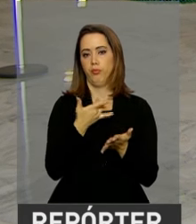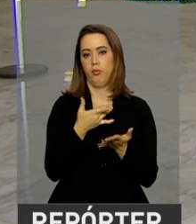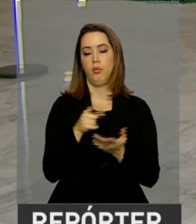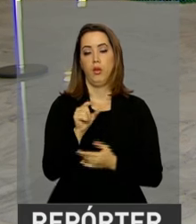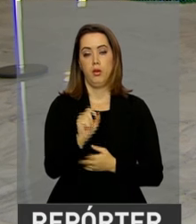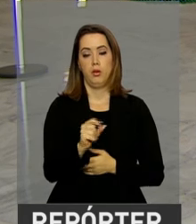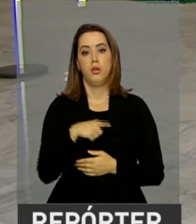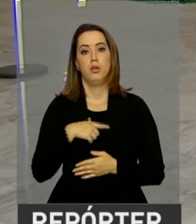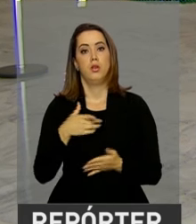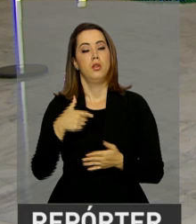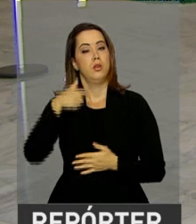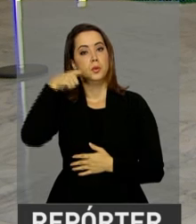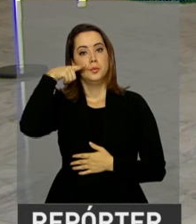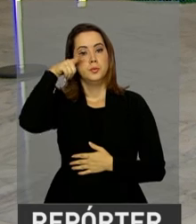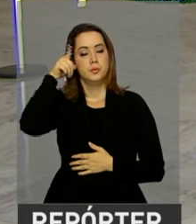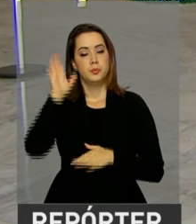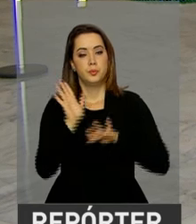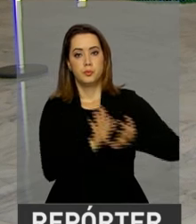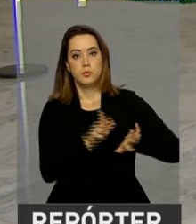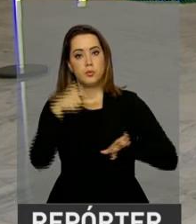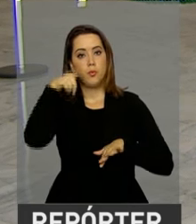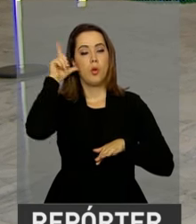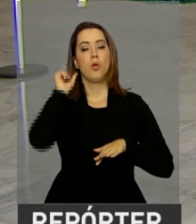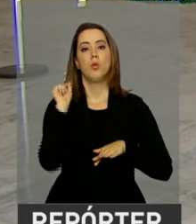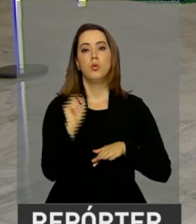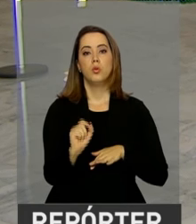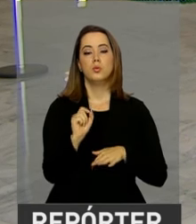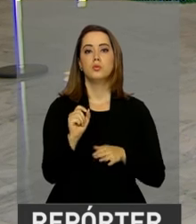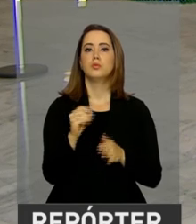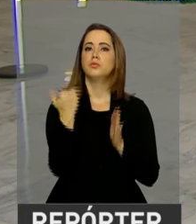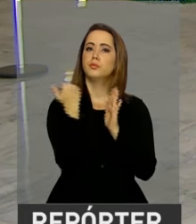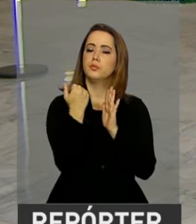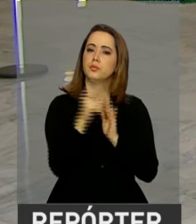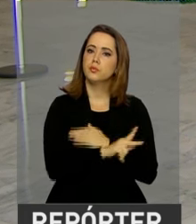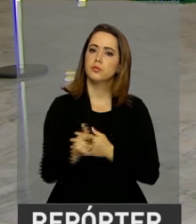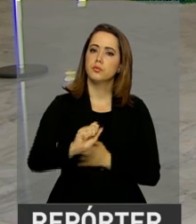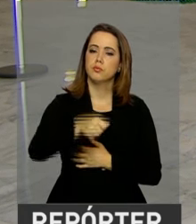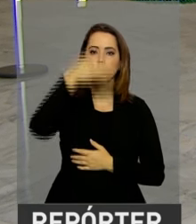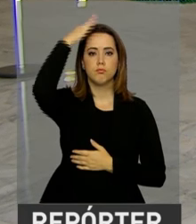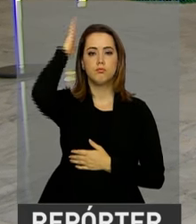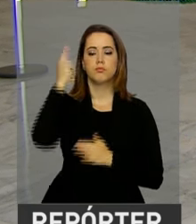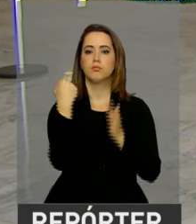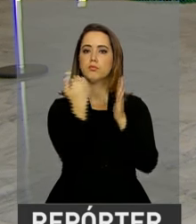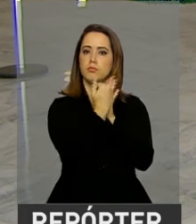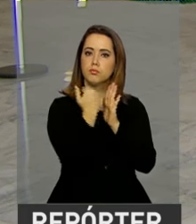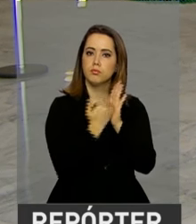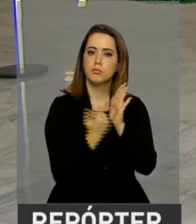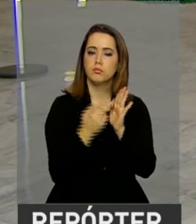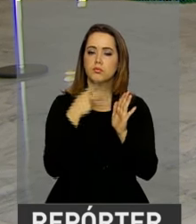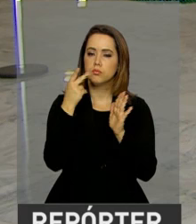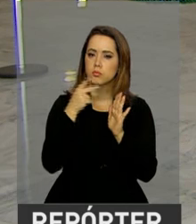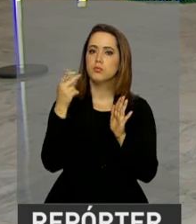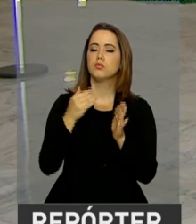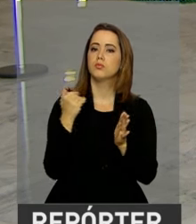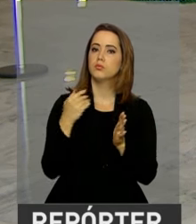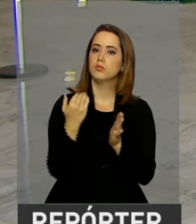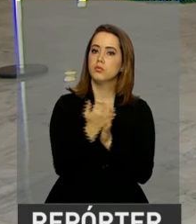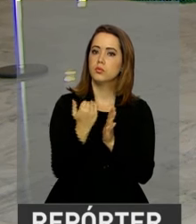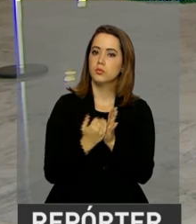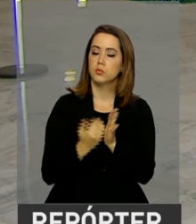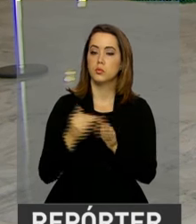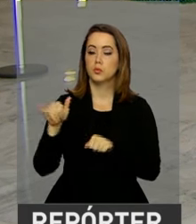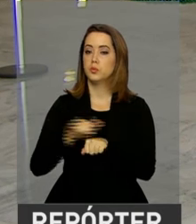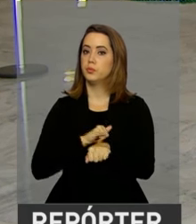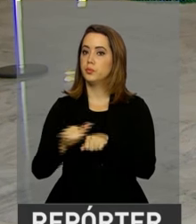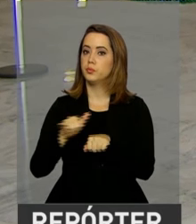o presidente em exercício Michel Temer garantiu que projetos estratégicos para as Forças Armadas terão continuidade. O presidente